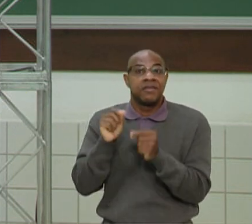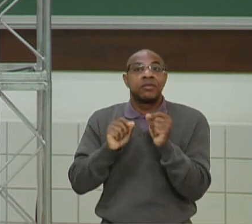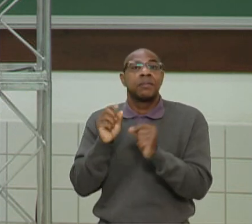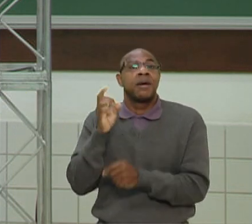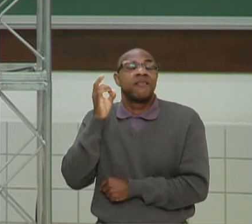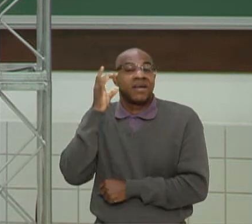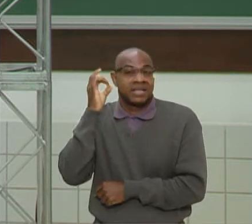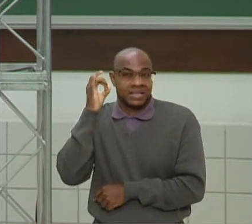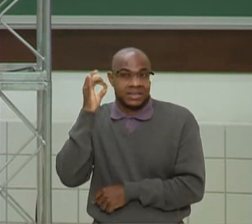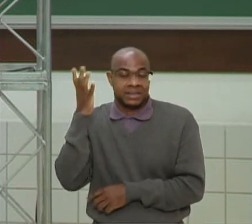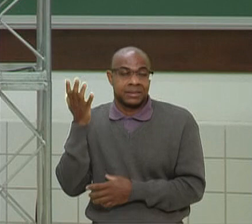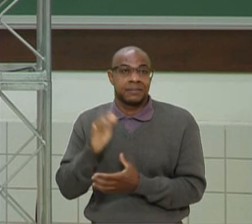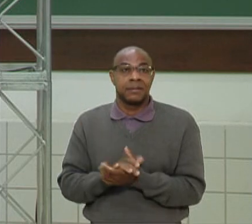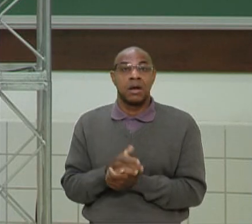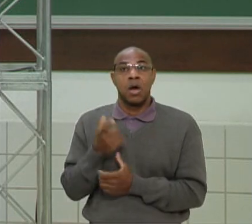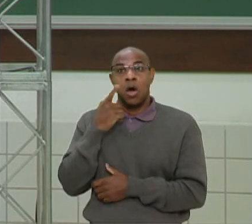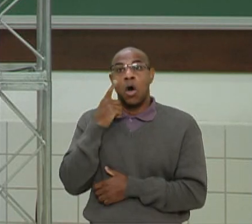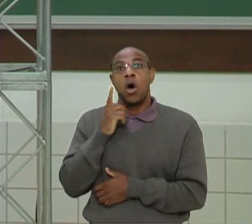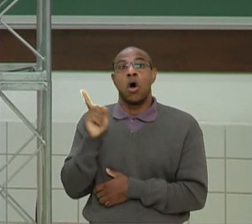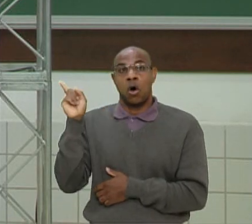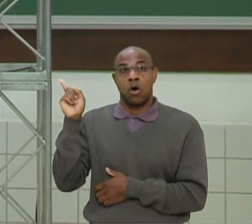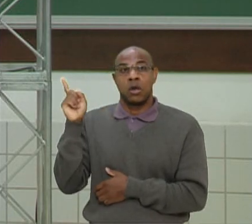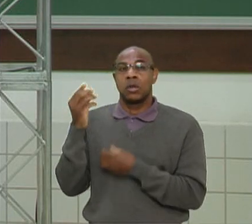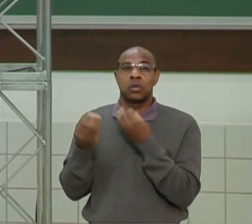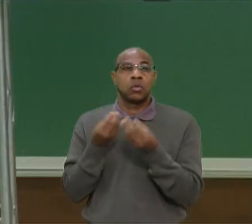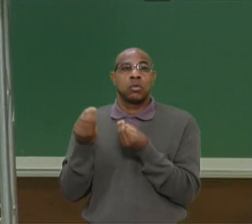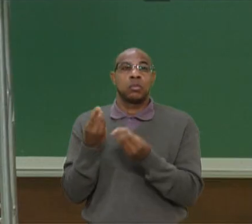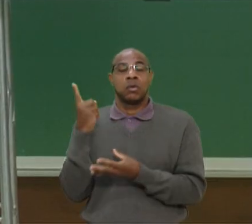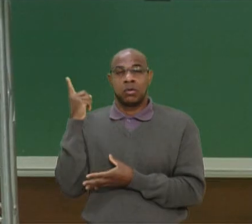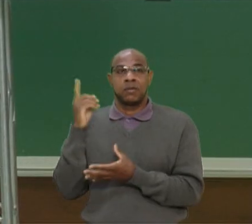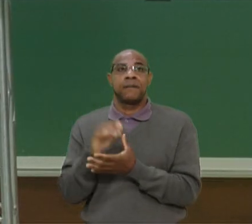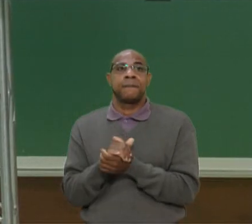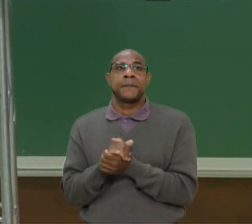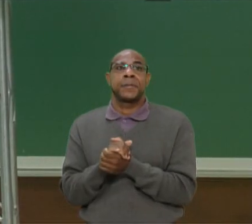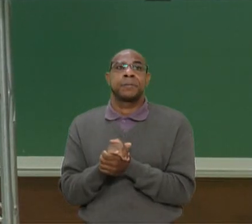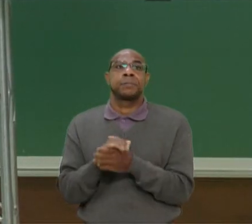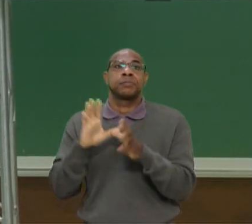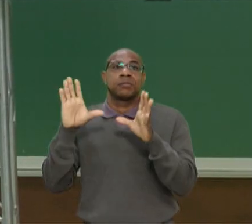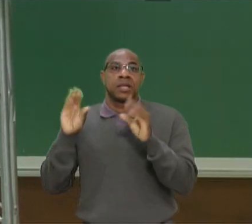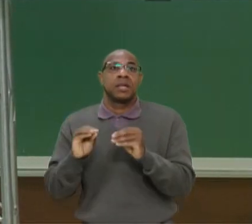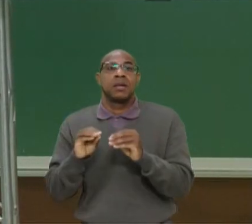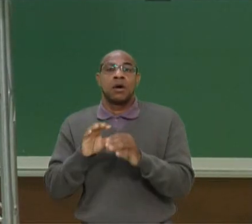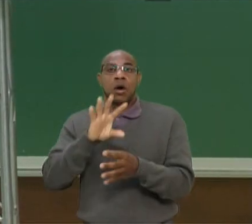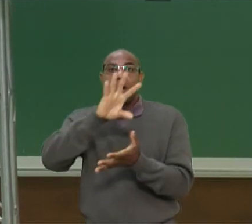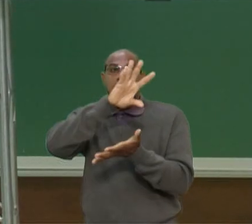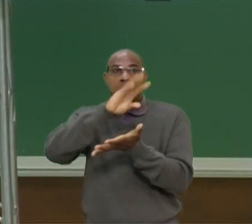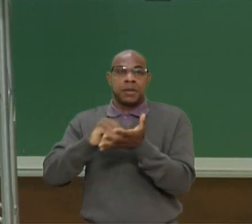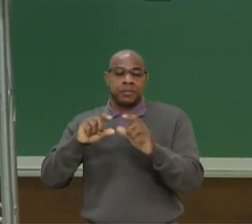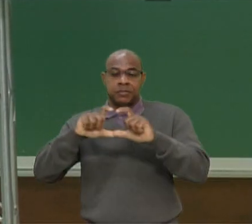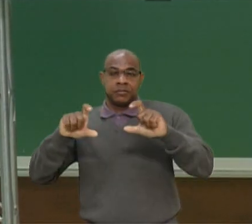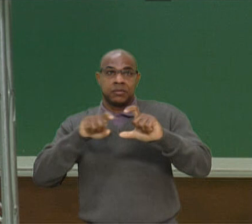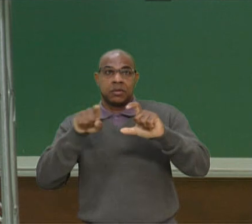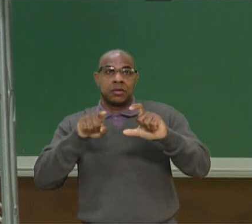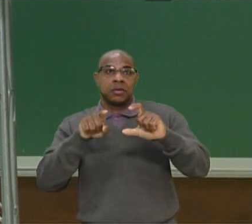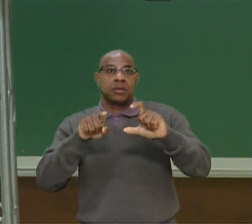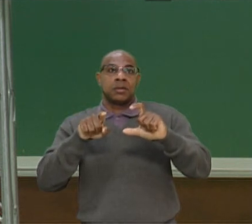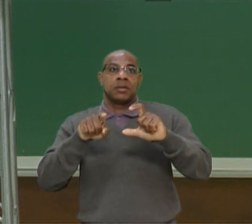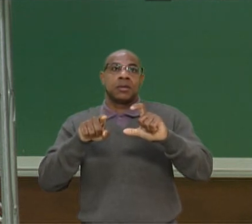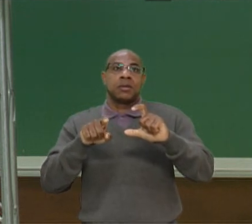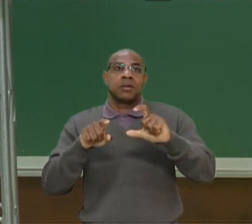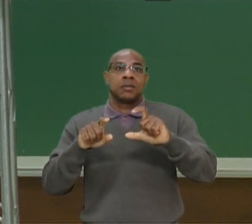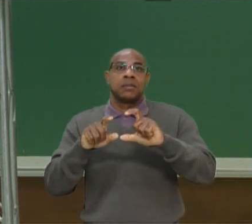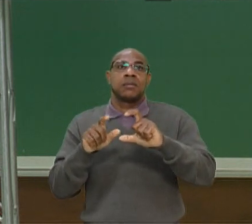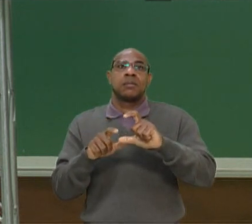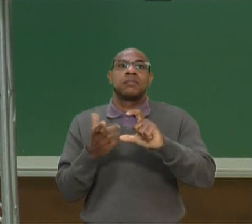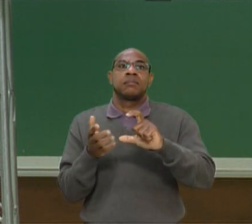vida. Tranquilo, gente? Vamos dar uma olhadinha, então, como é que ficou aqui. Então, repeti aquilo, porque eu mudei de slide. Então, o denominador,